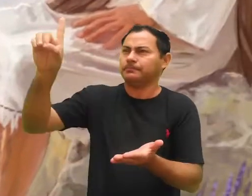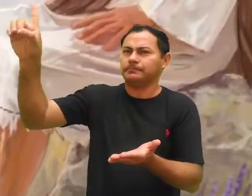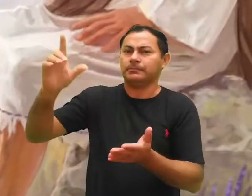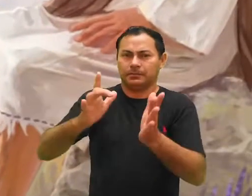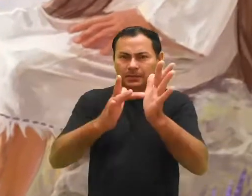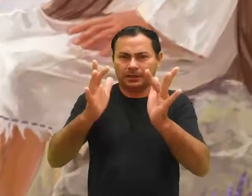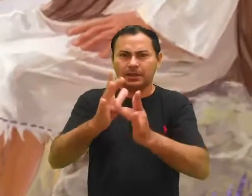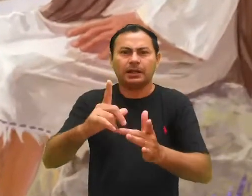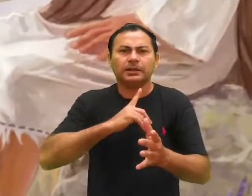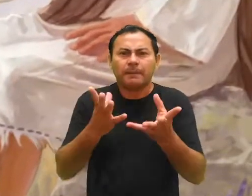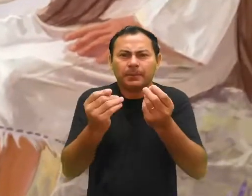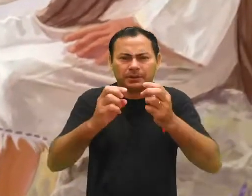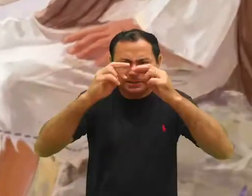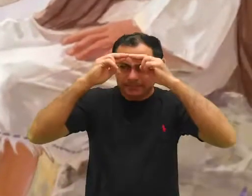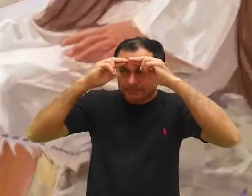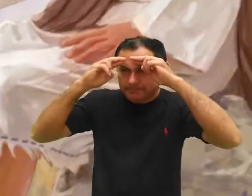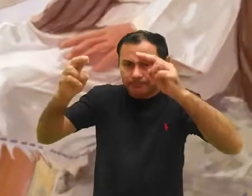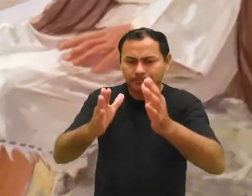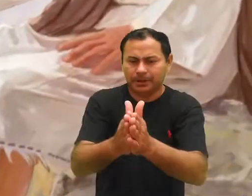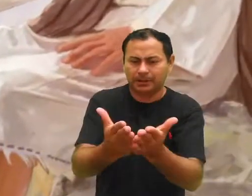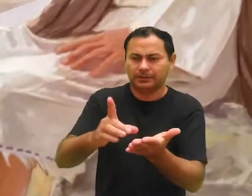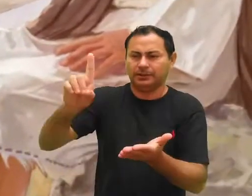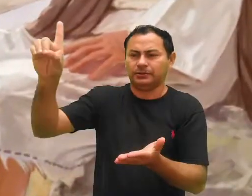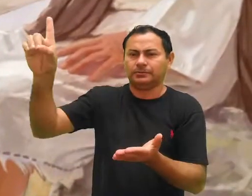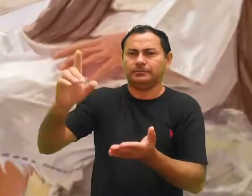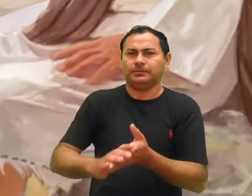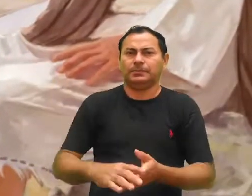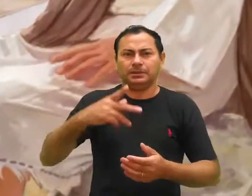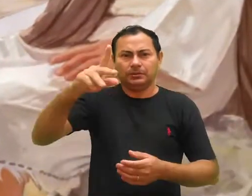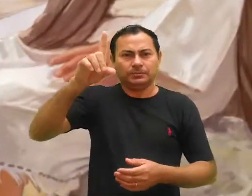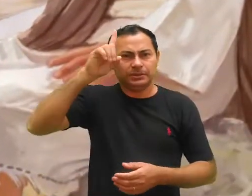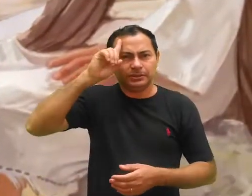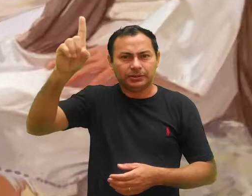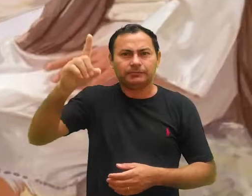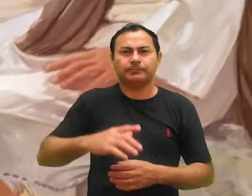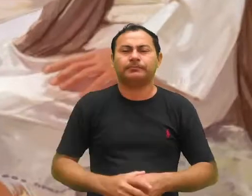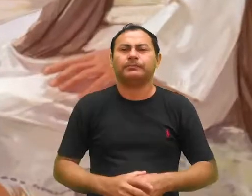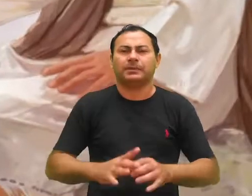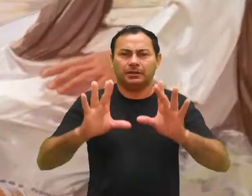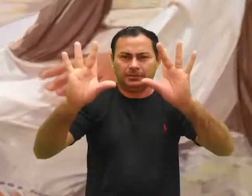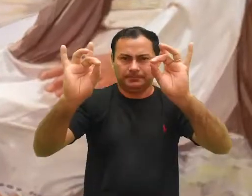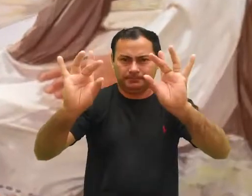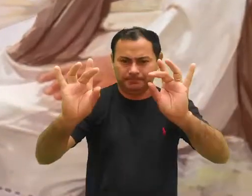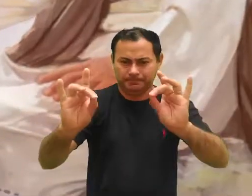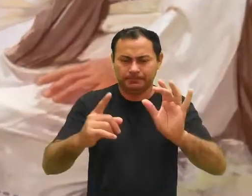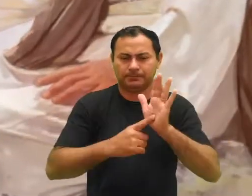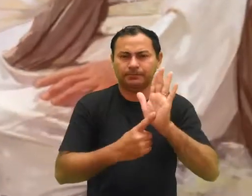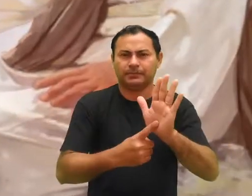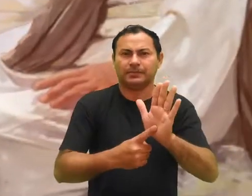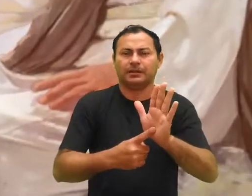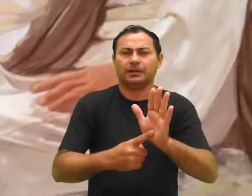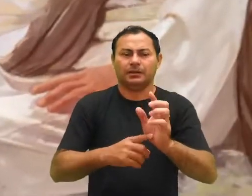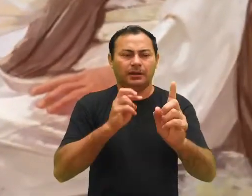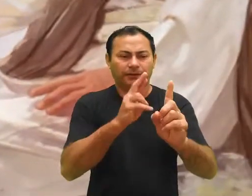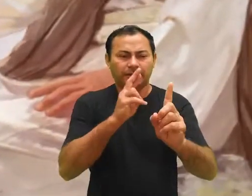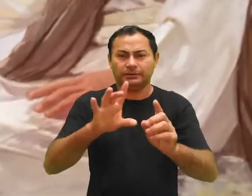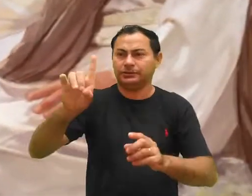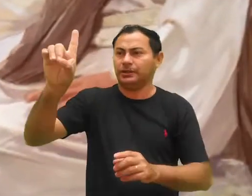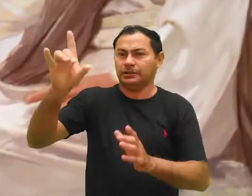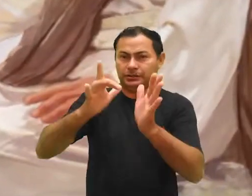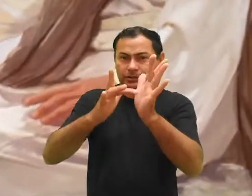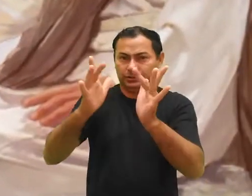às Escrituras. Jesus tinha muito respeito pela palavra de Deus dos seus dias. Um dos detalhes que